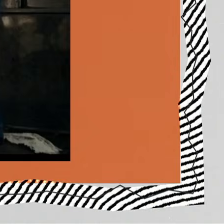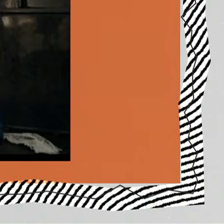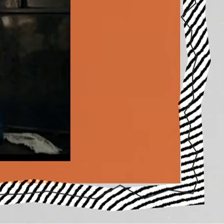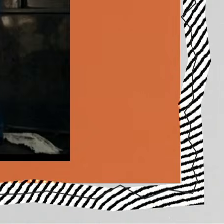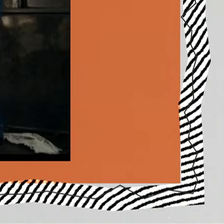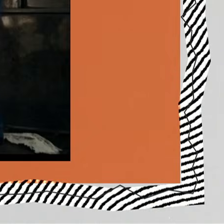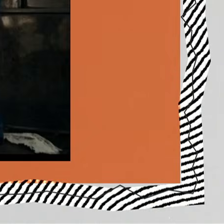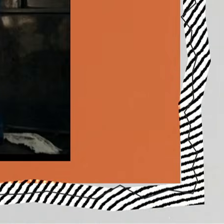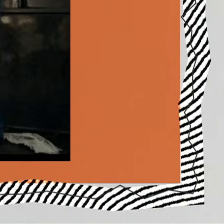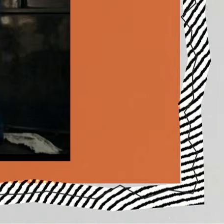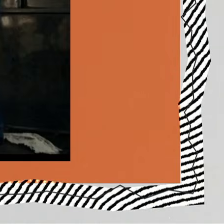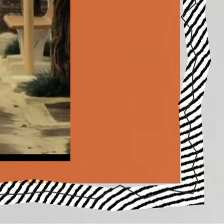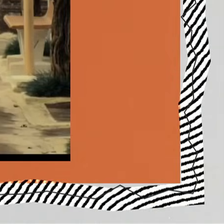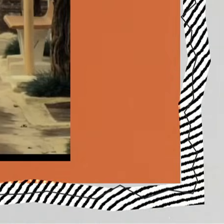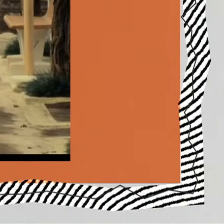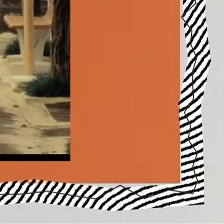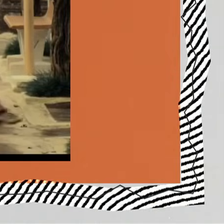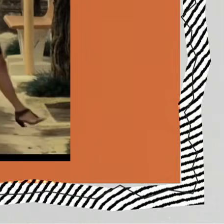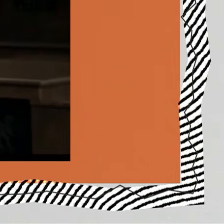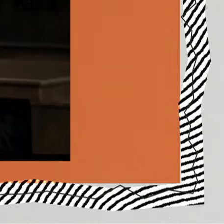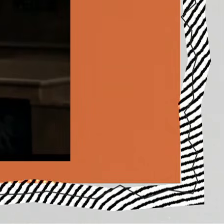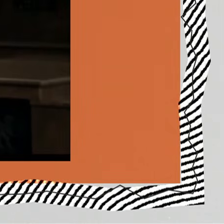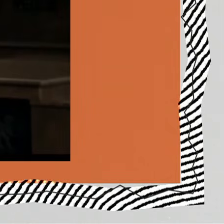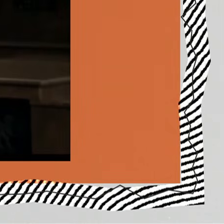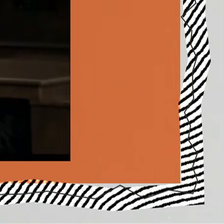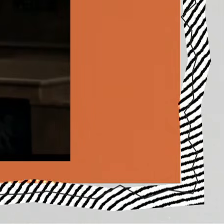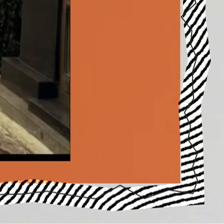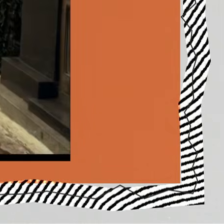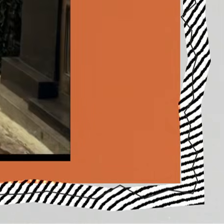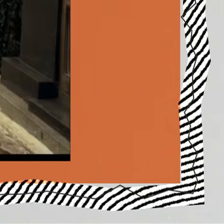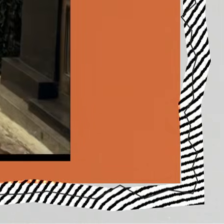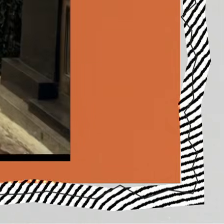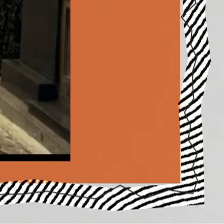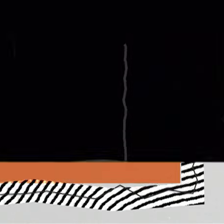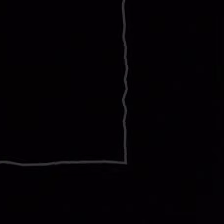é minha grande satisfação. Não ia não.